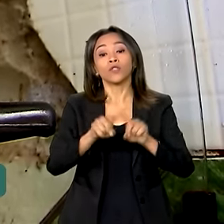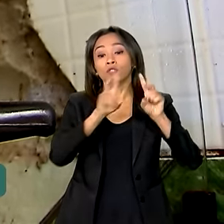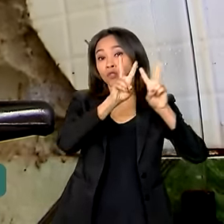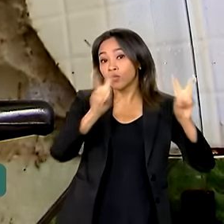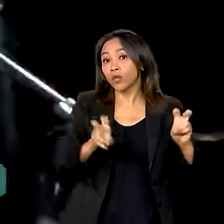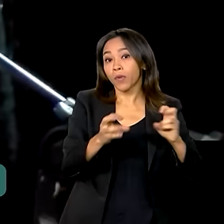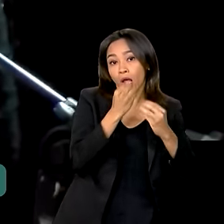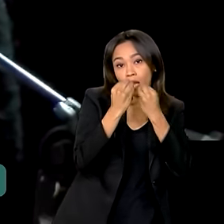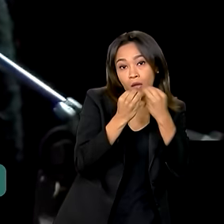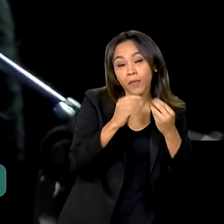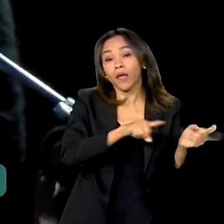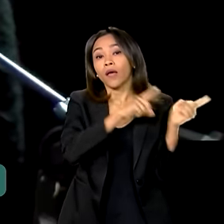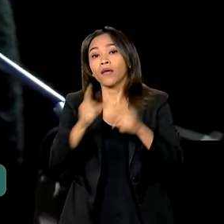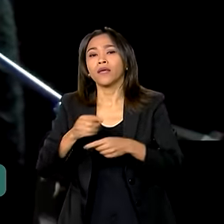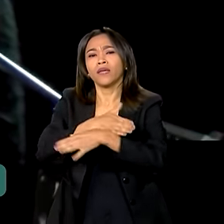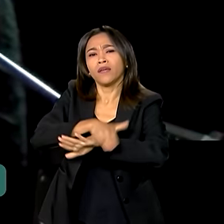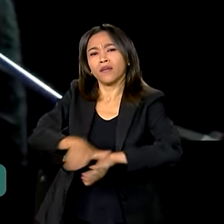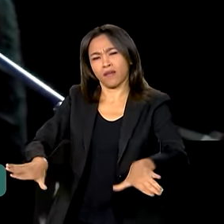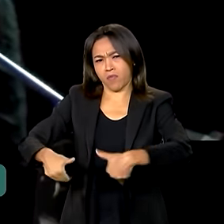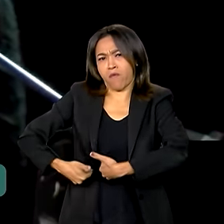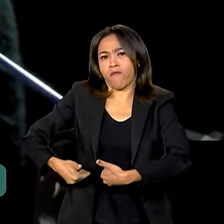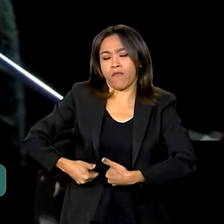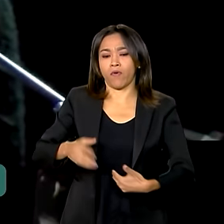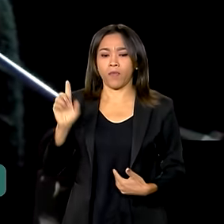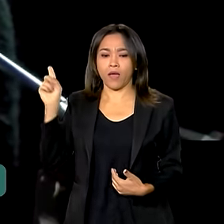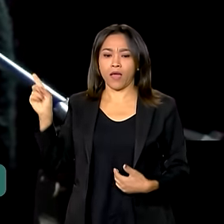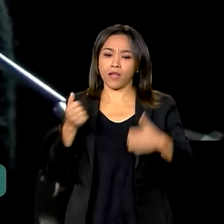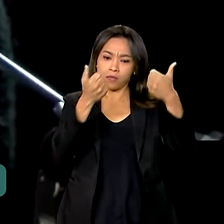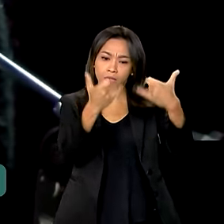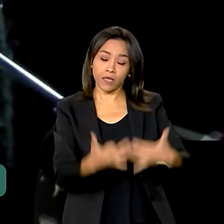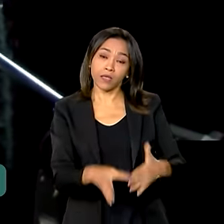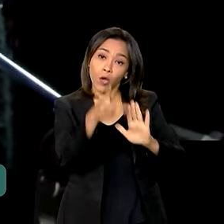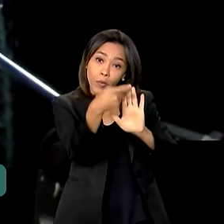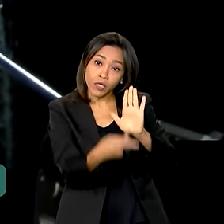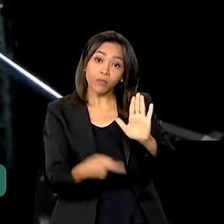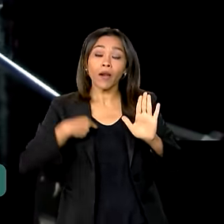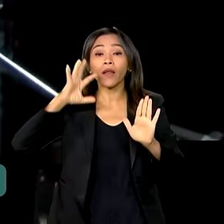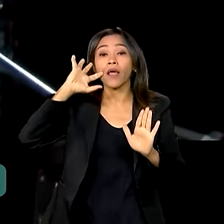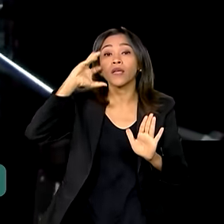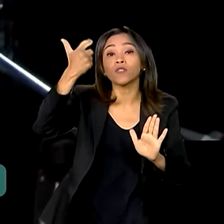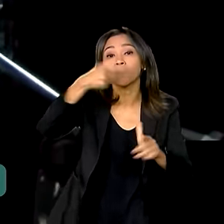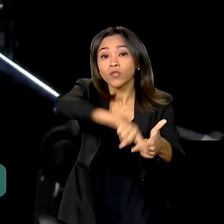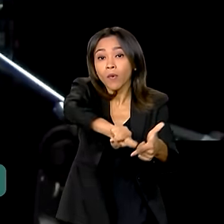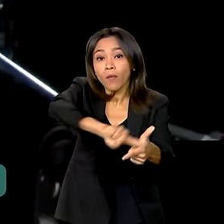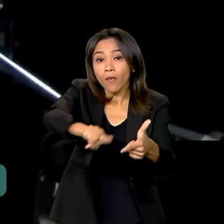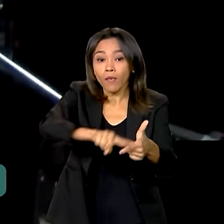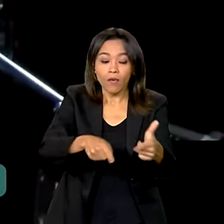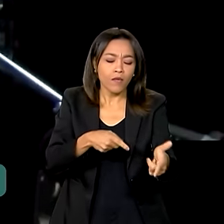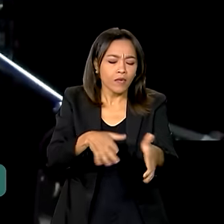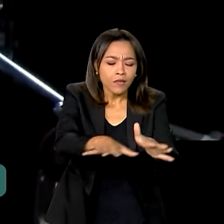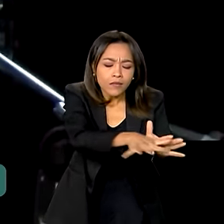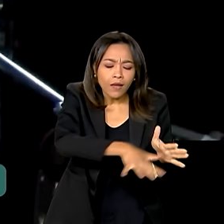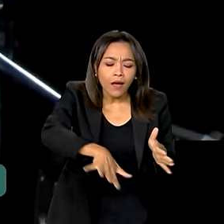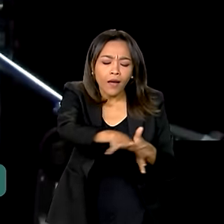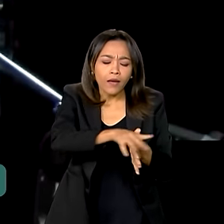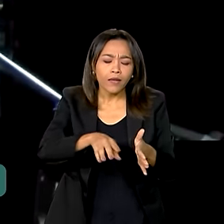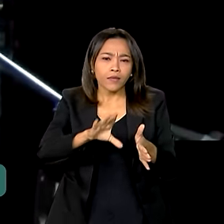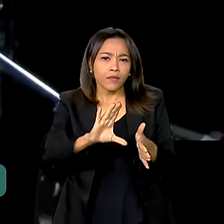da Fome. O objetivo é apoiar projetos que promovam soluções de gargalos científicos e tecnológicos,